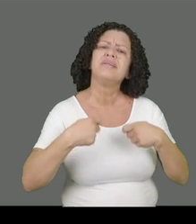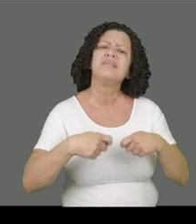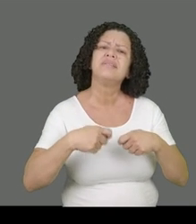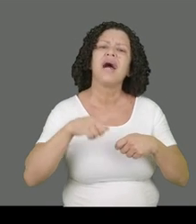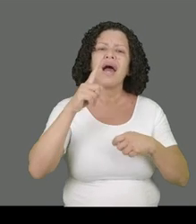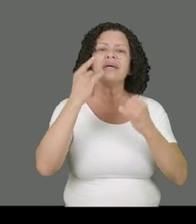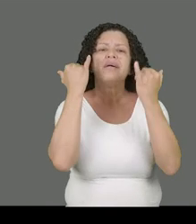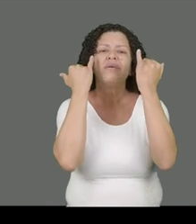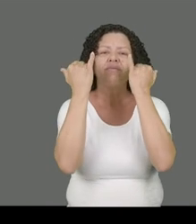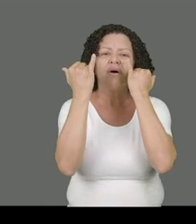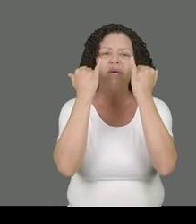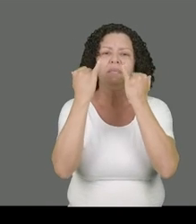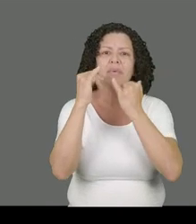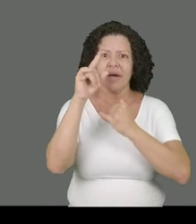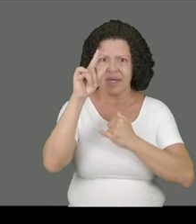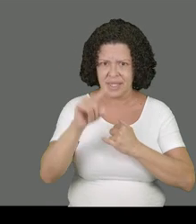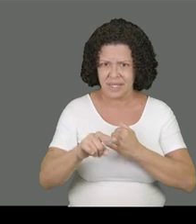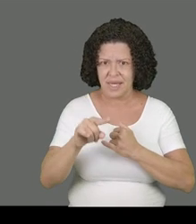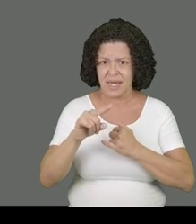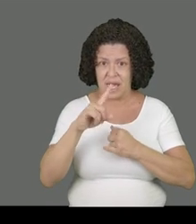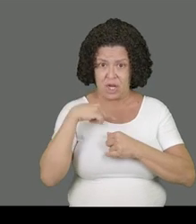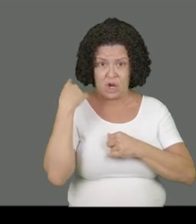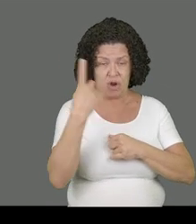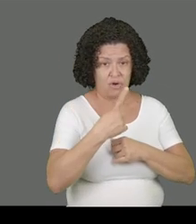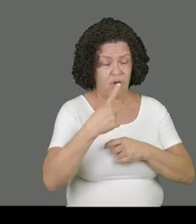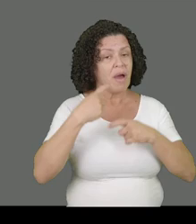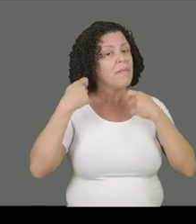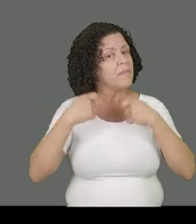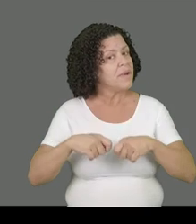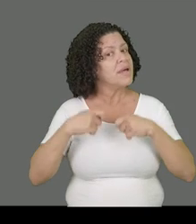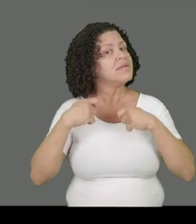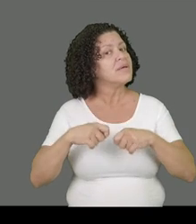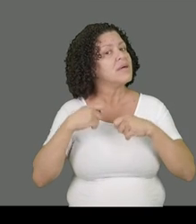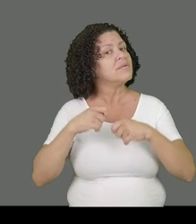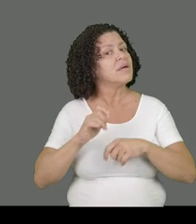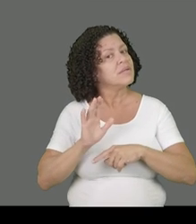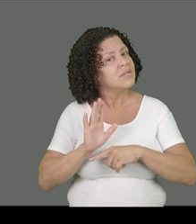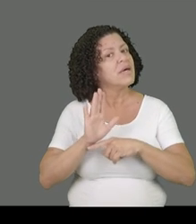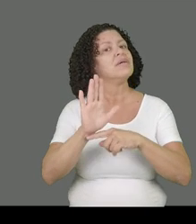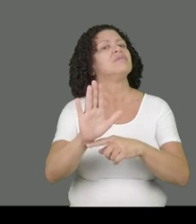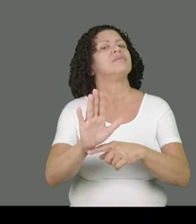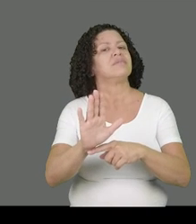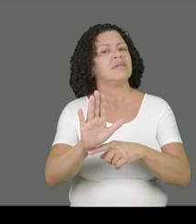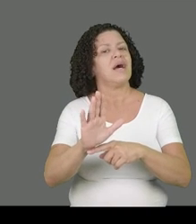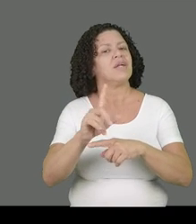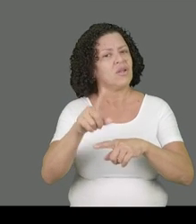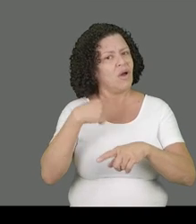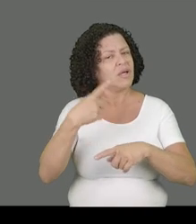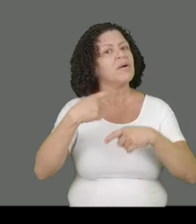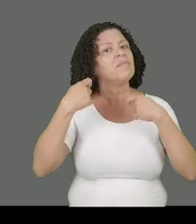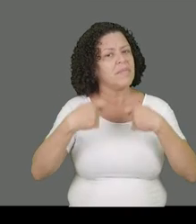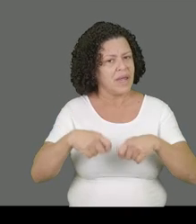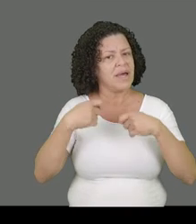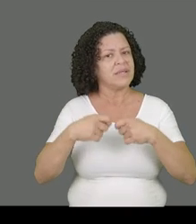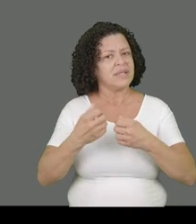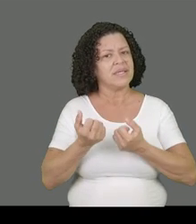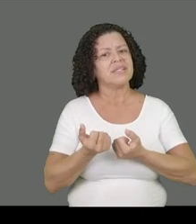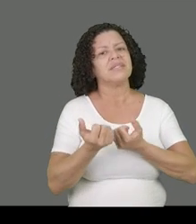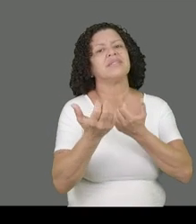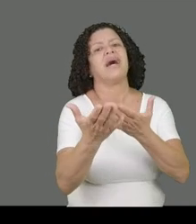nossas necessidades, essa informação de que nós precisamos nos ajudar,